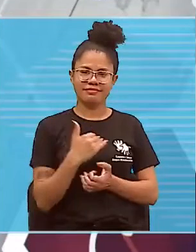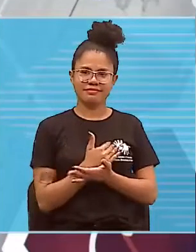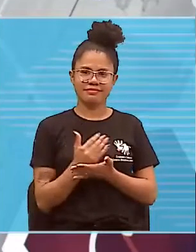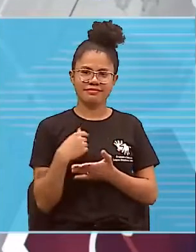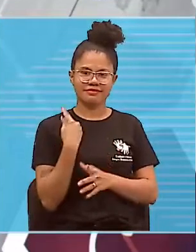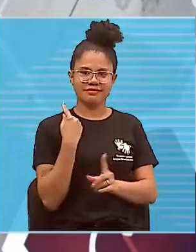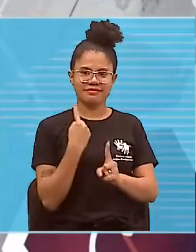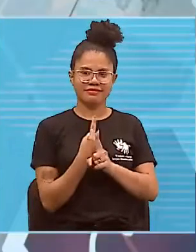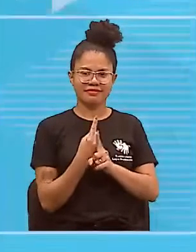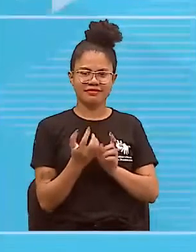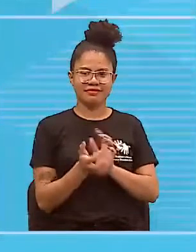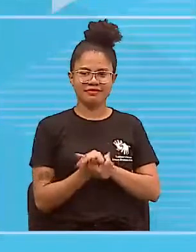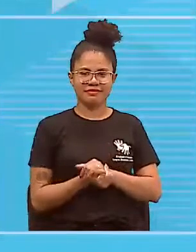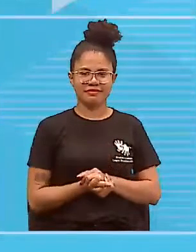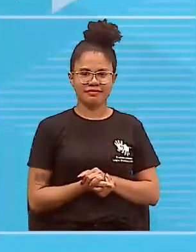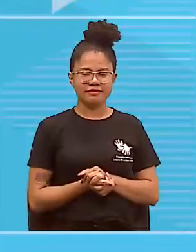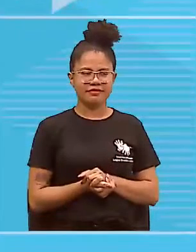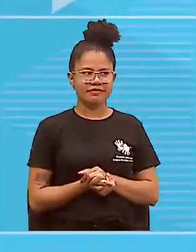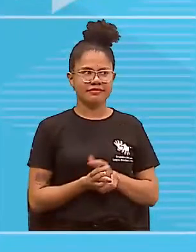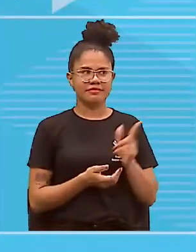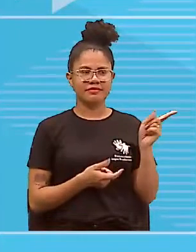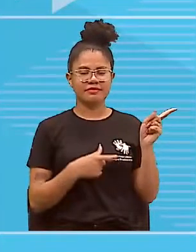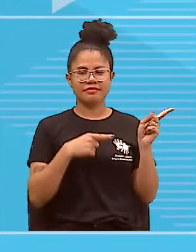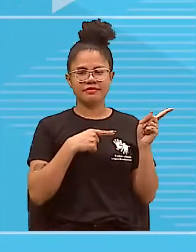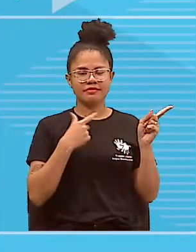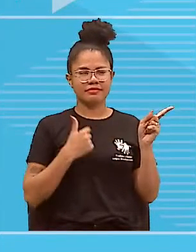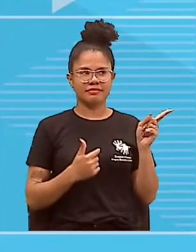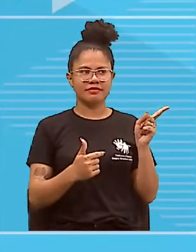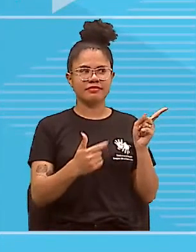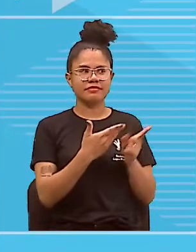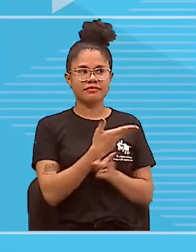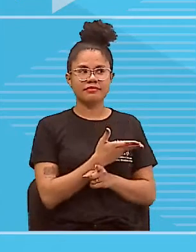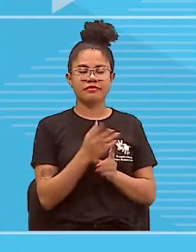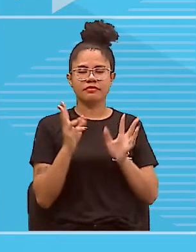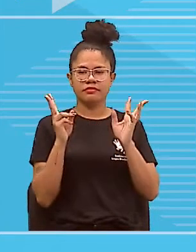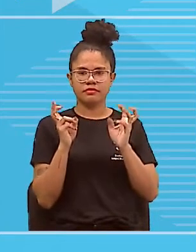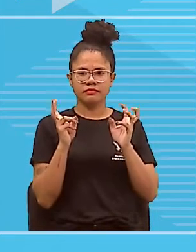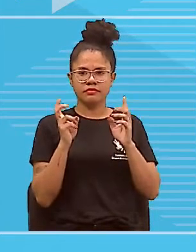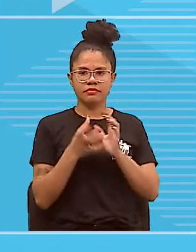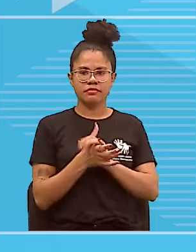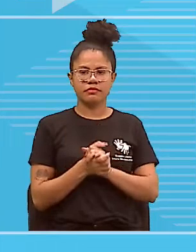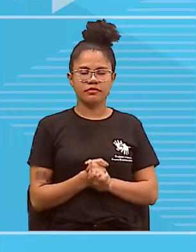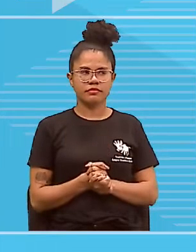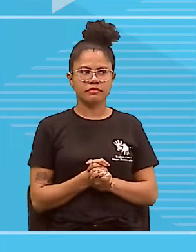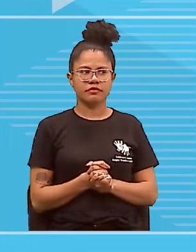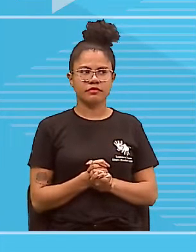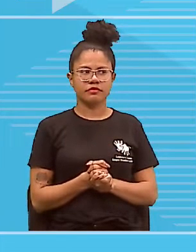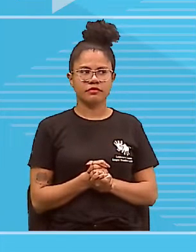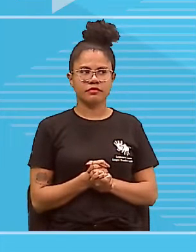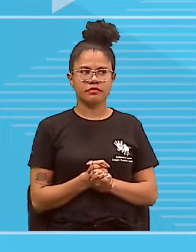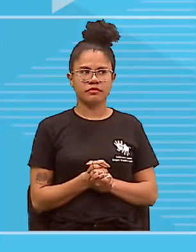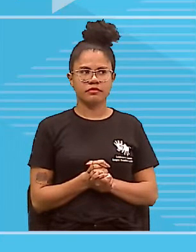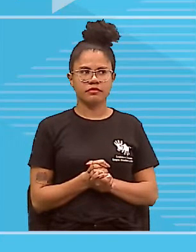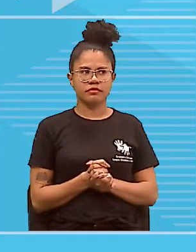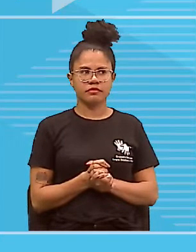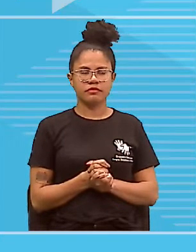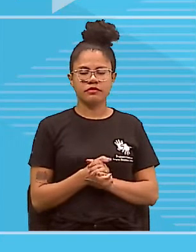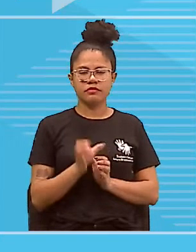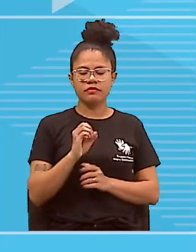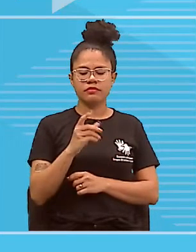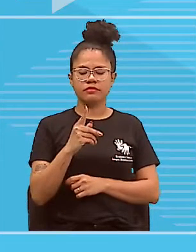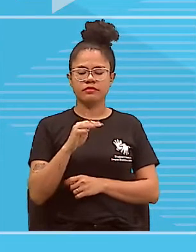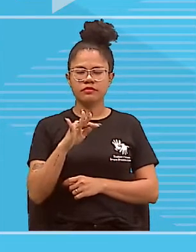hoje e para dar continuidade ao tema de óptica física a gente vai falar agora